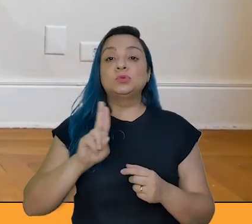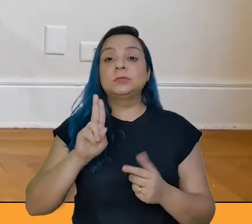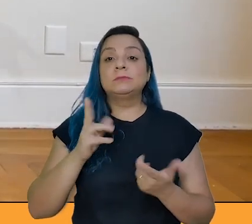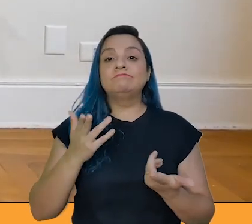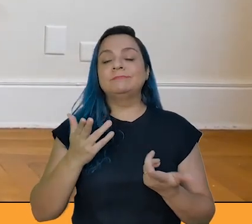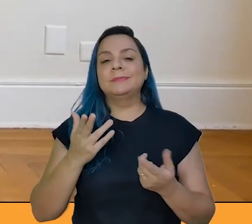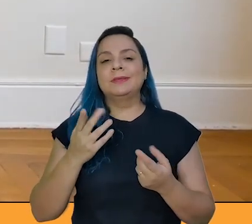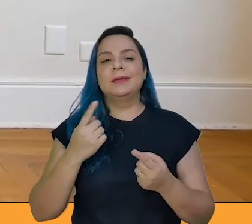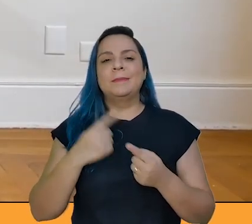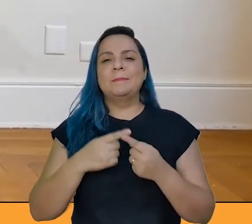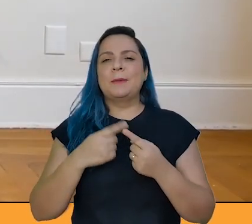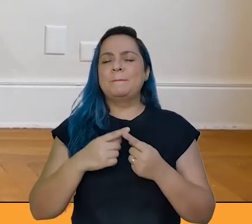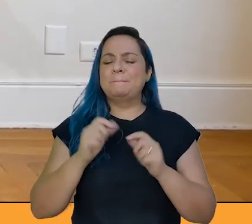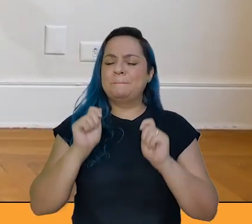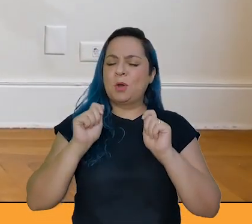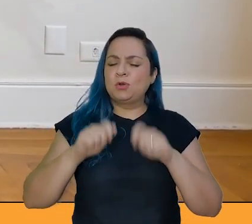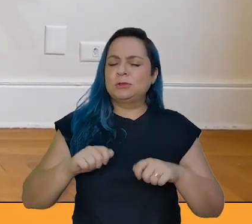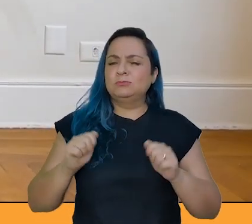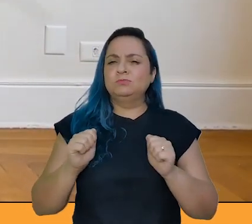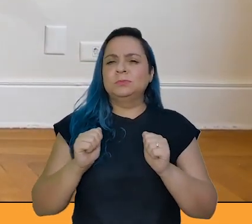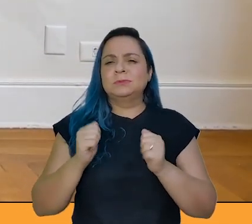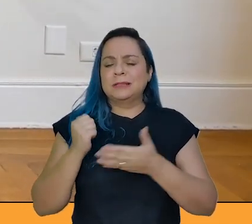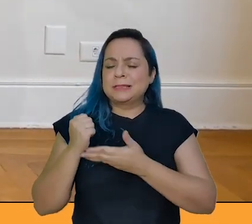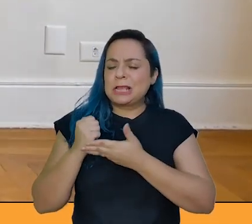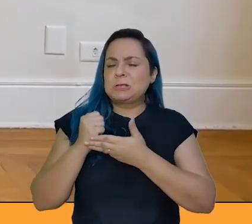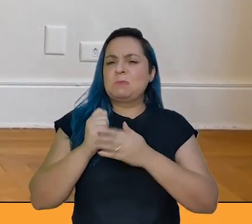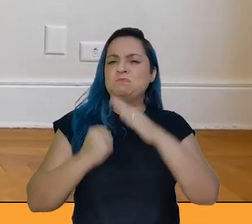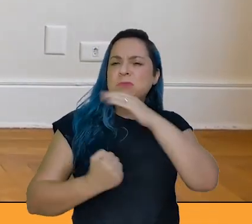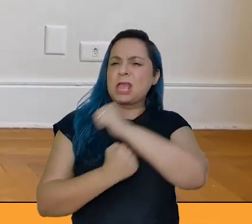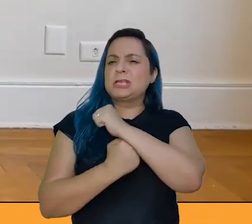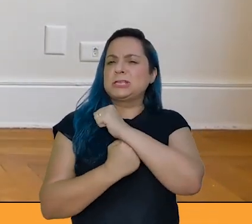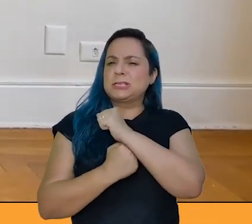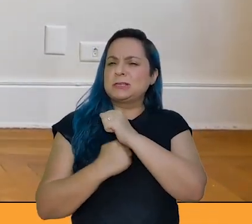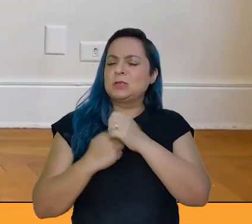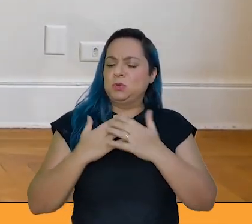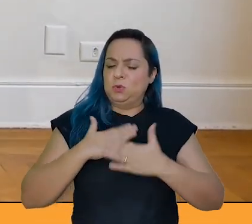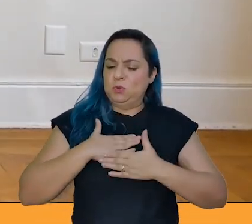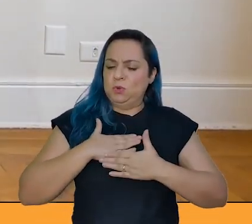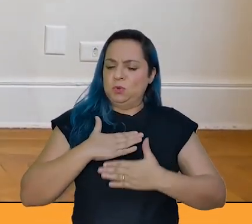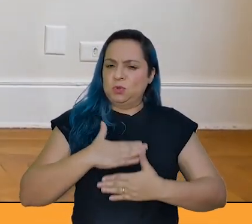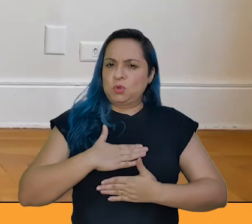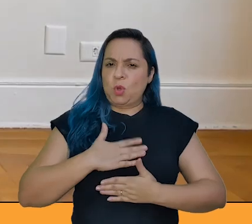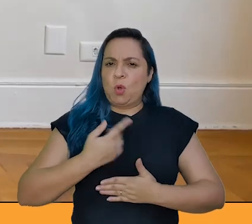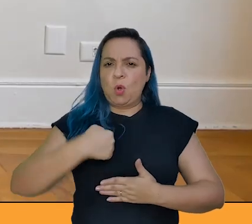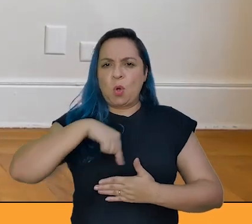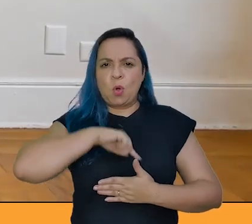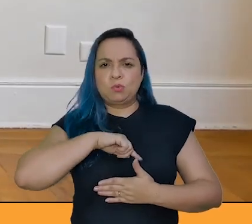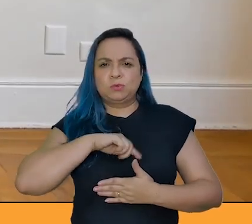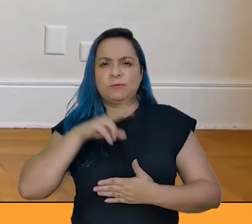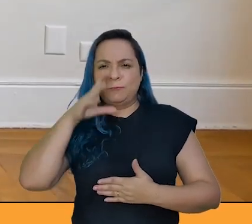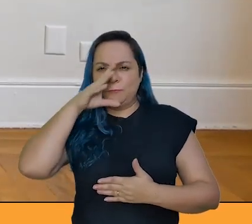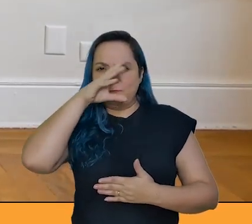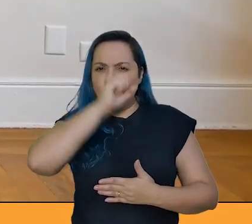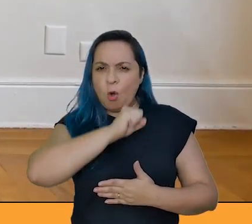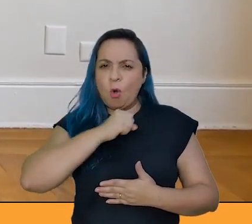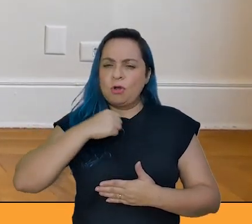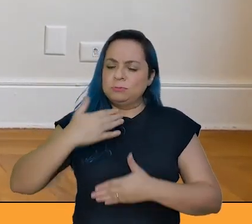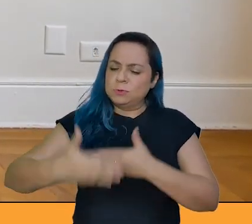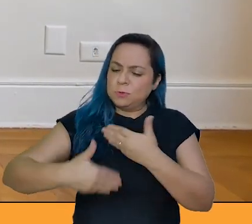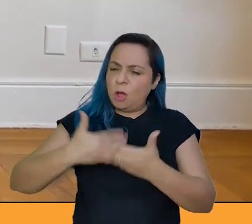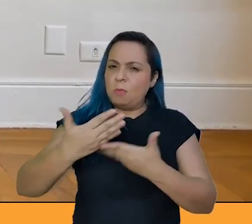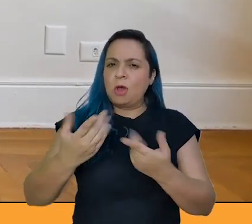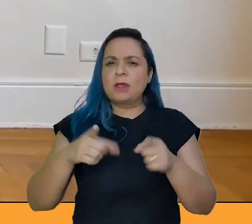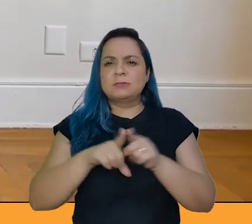jogo para a gente poder aquecer, para a gente poder trazer resistência também para o nosso corpo, para a gente pensar em